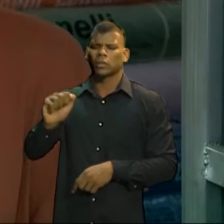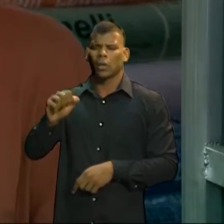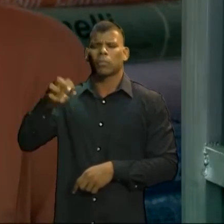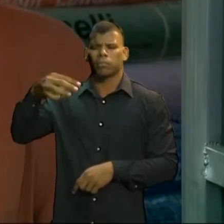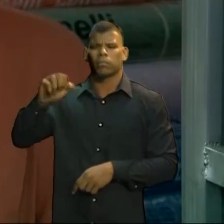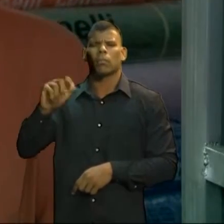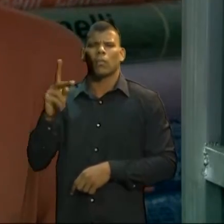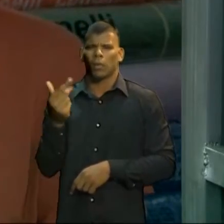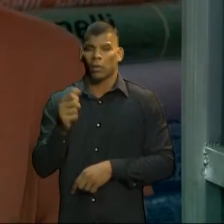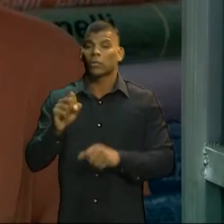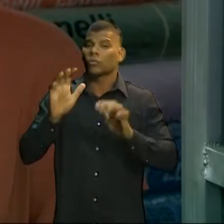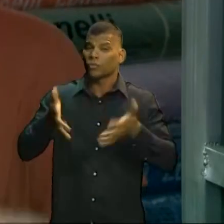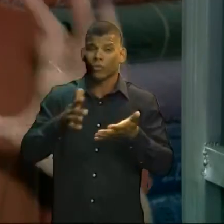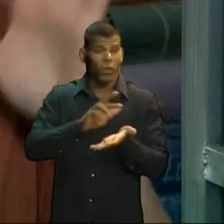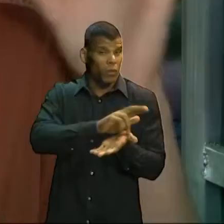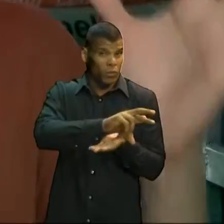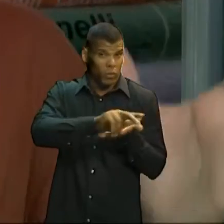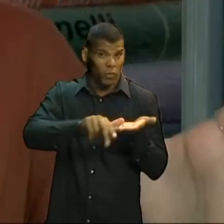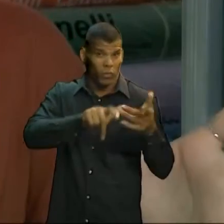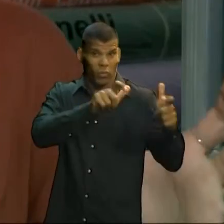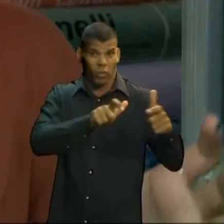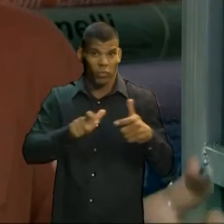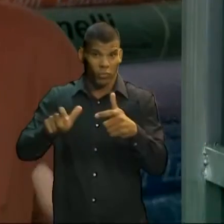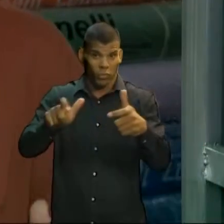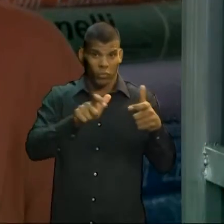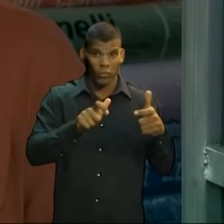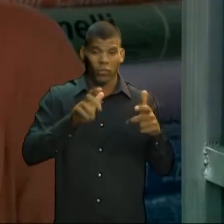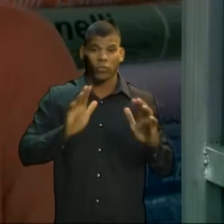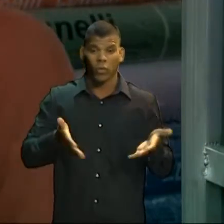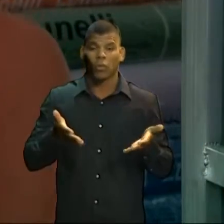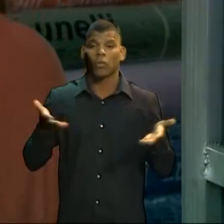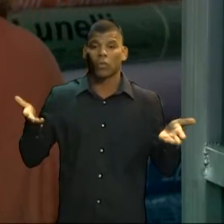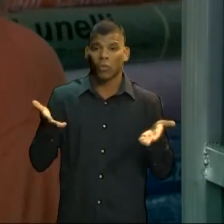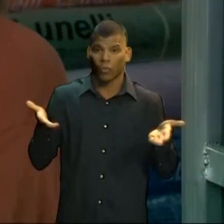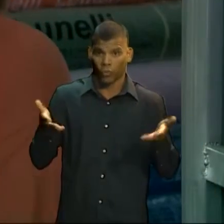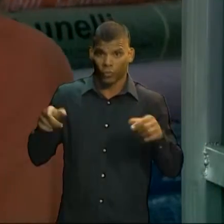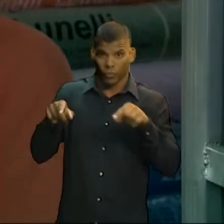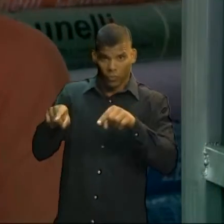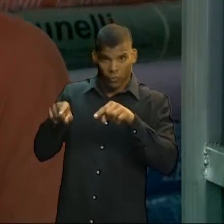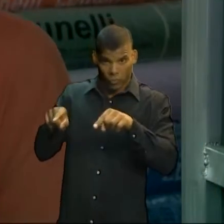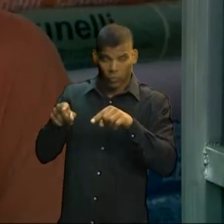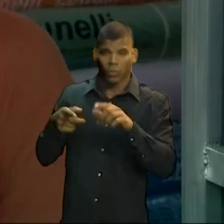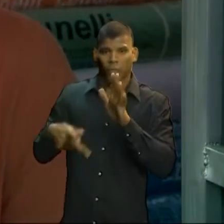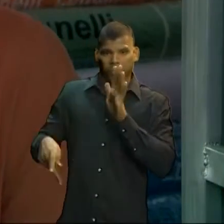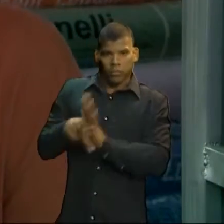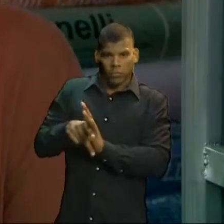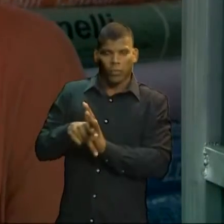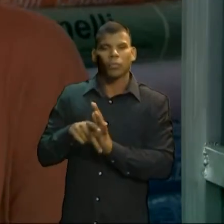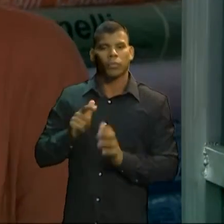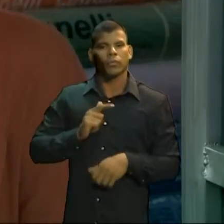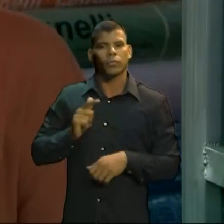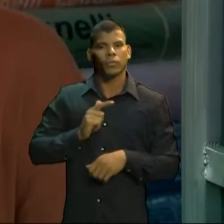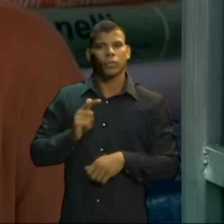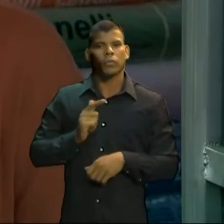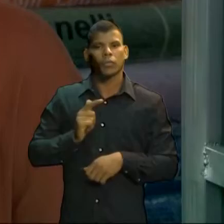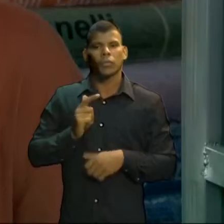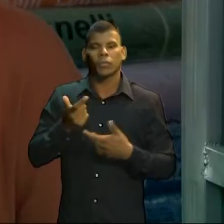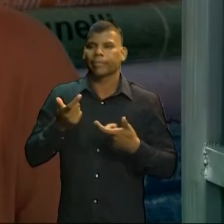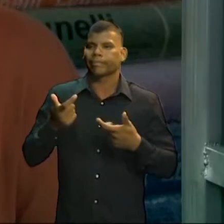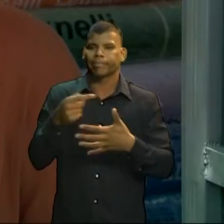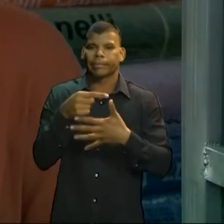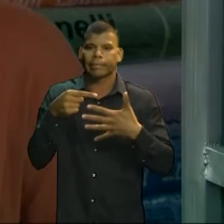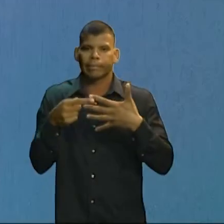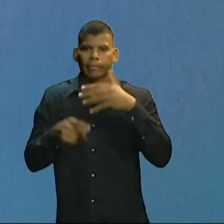gente já passou por alguns espaços aqui no meu box, né? Hoje a gente está com esse espaço que foi até personalizado para a gente, para atender toda a nossa demanda